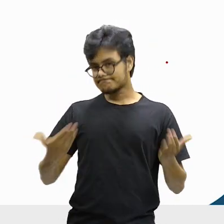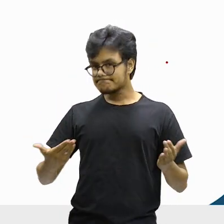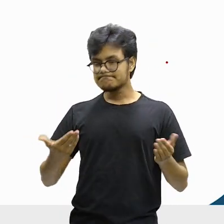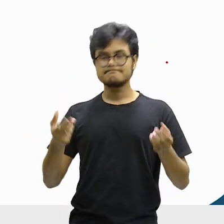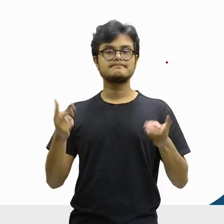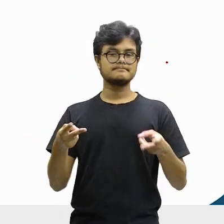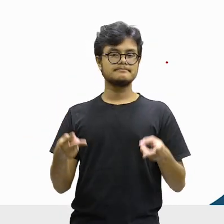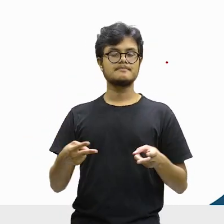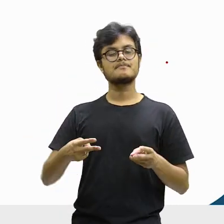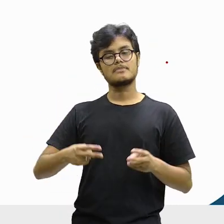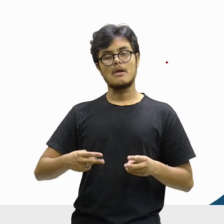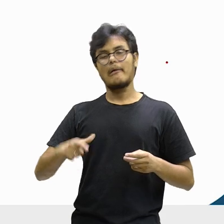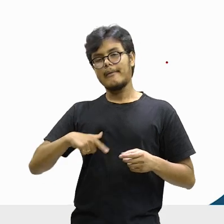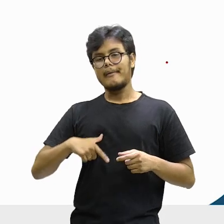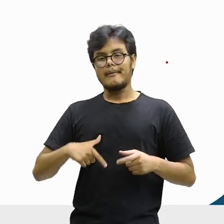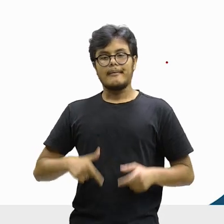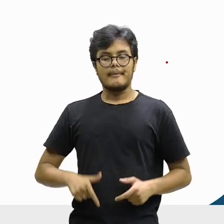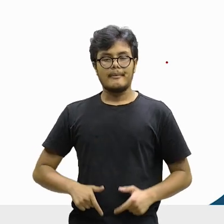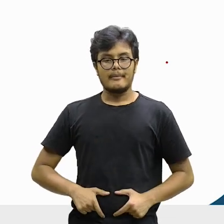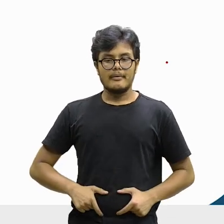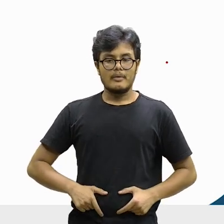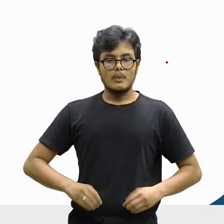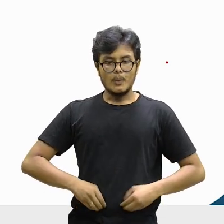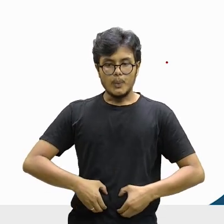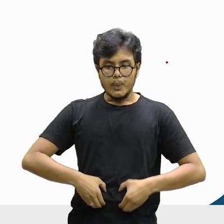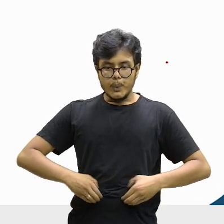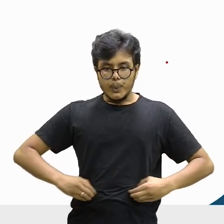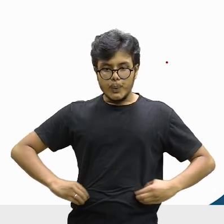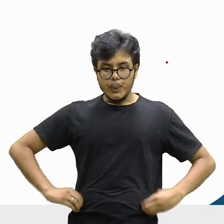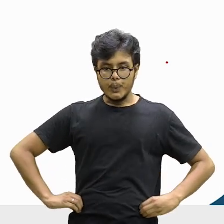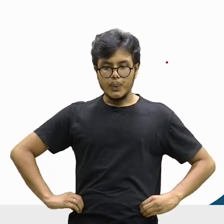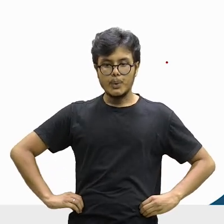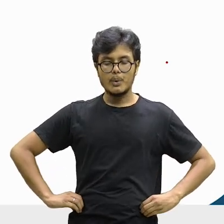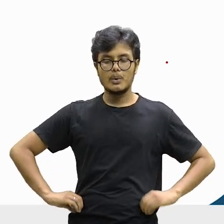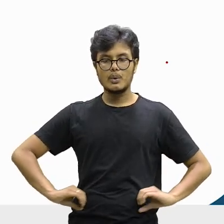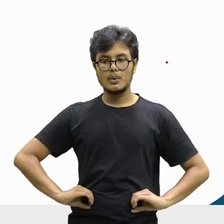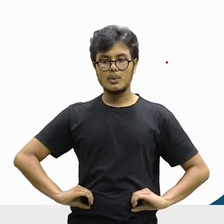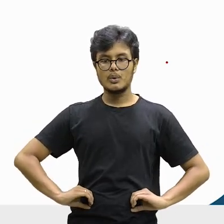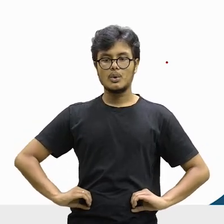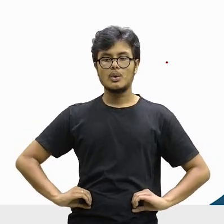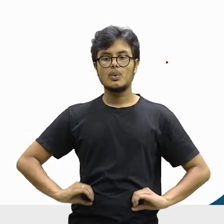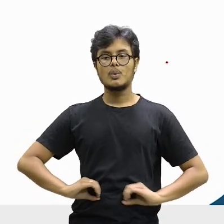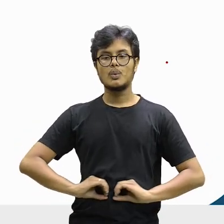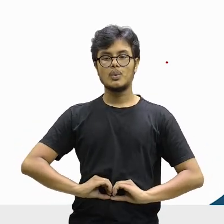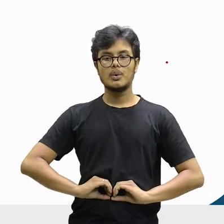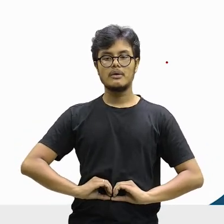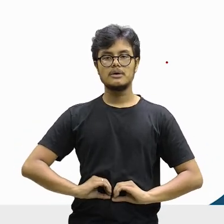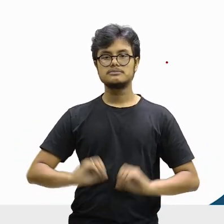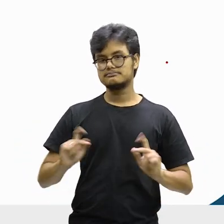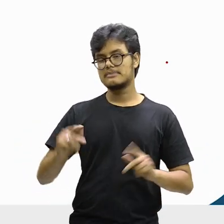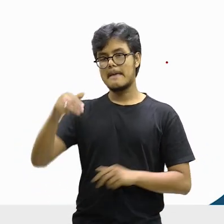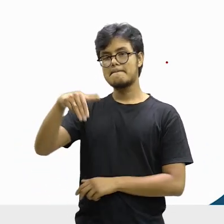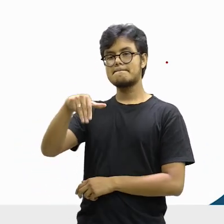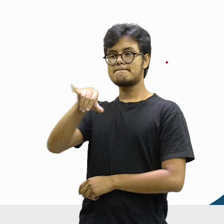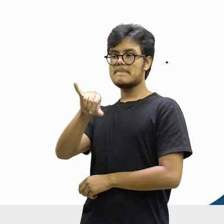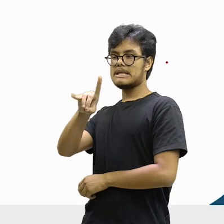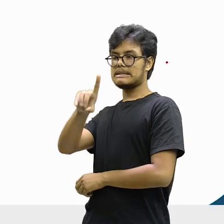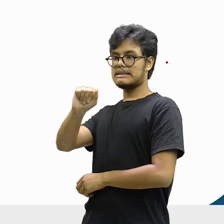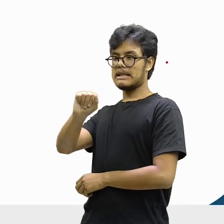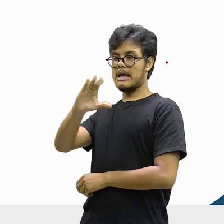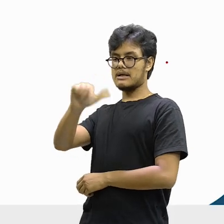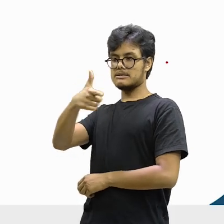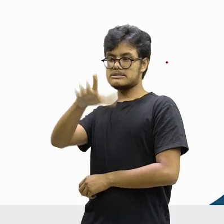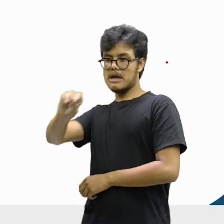se fixando, ele está sofrendo um processo denominado de nidação. Beleza? Que nós denominamos